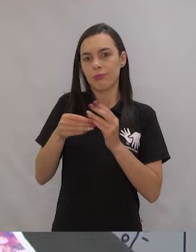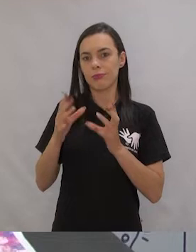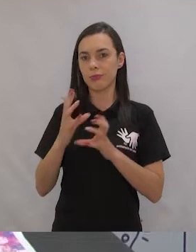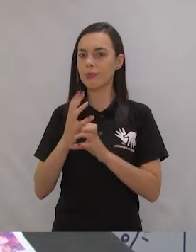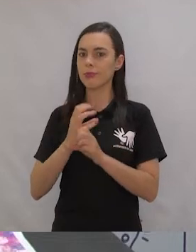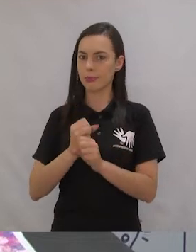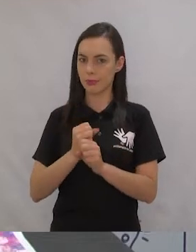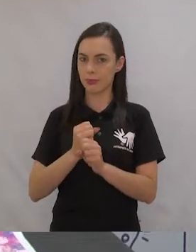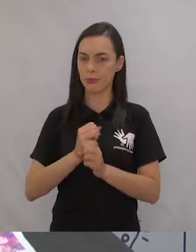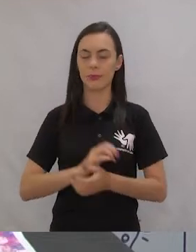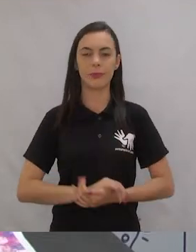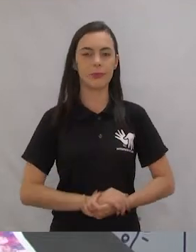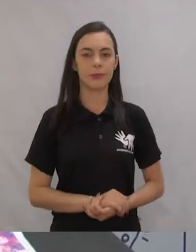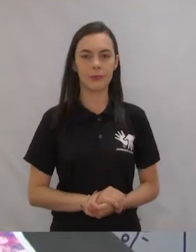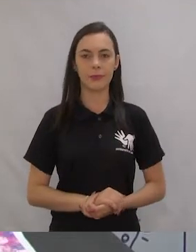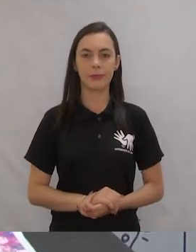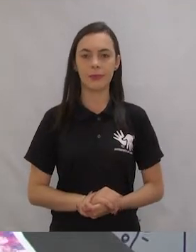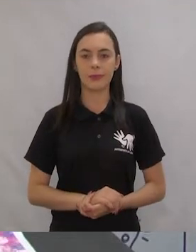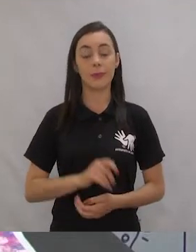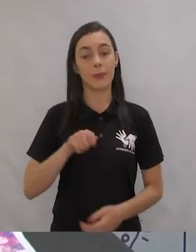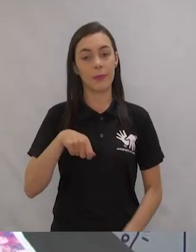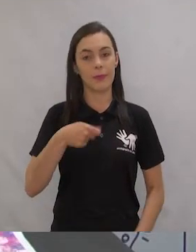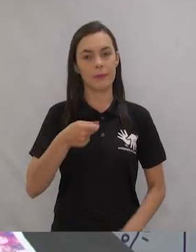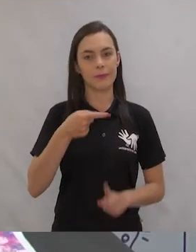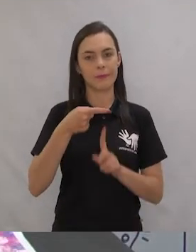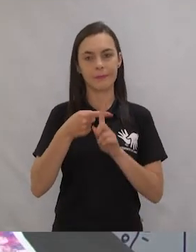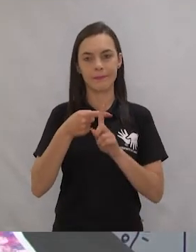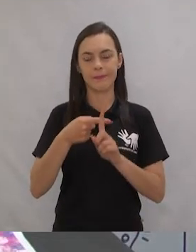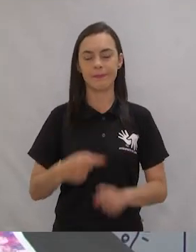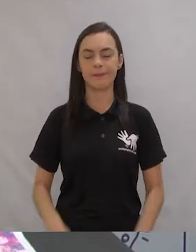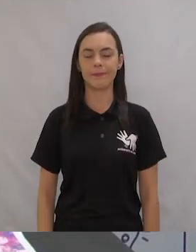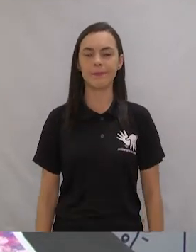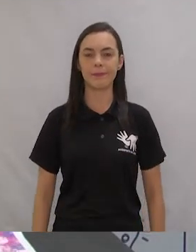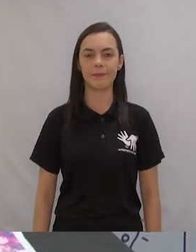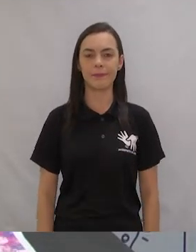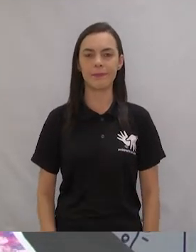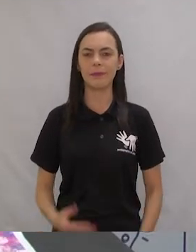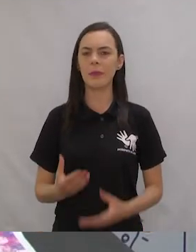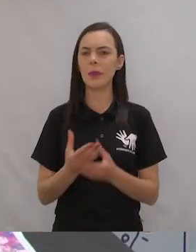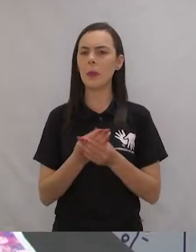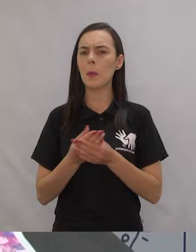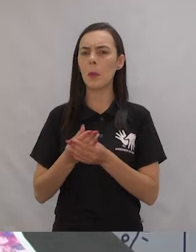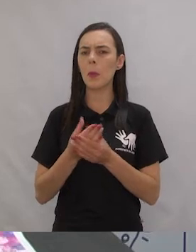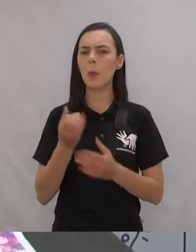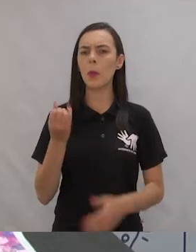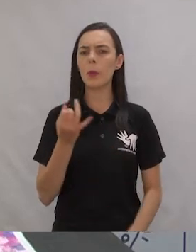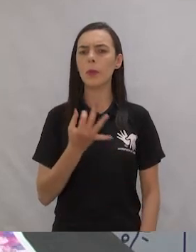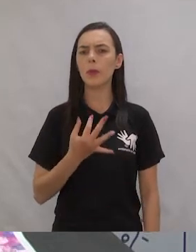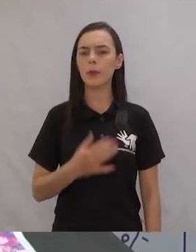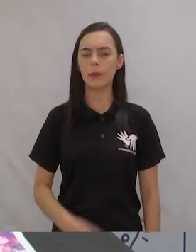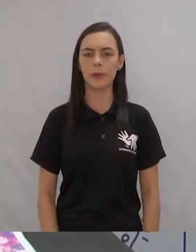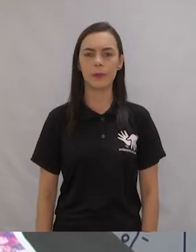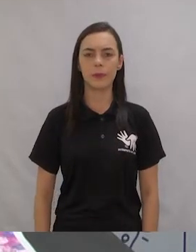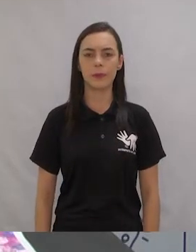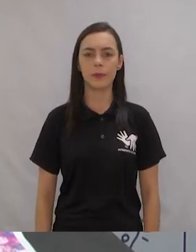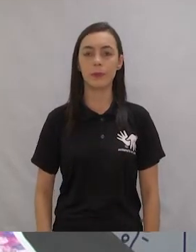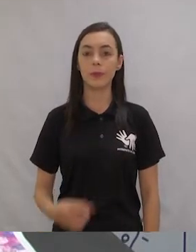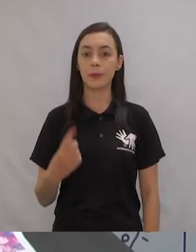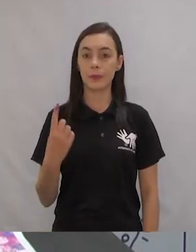estou juntando. Então, sinal de mais. Mas quantos controles?